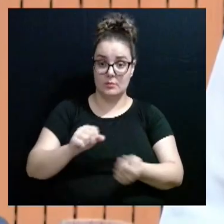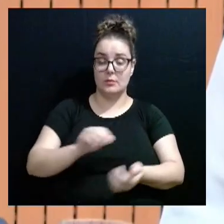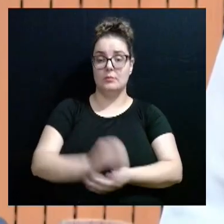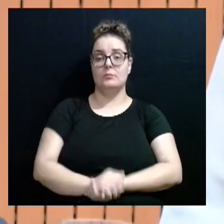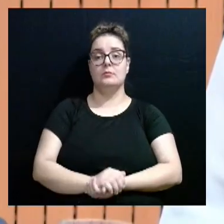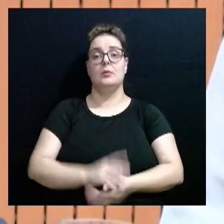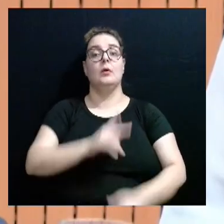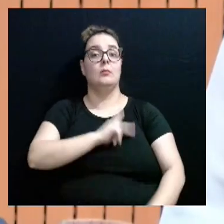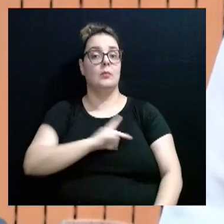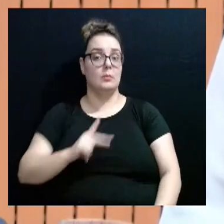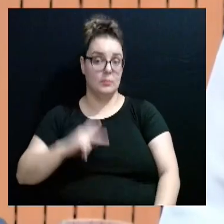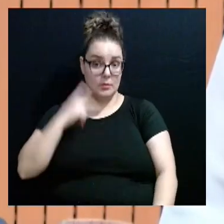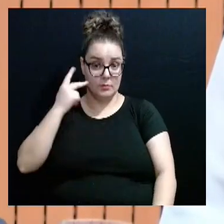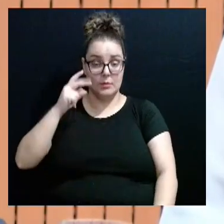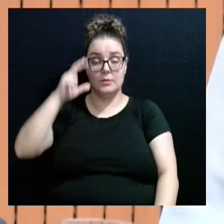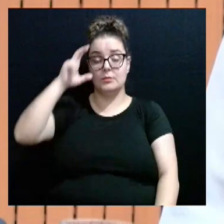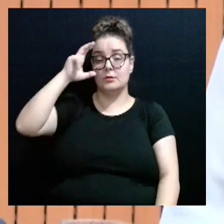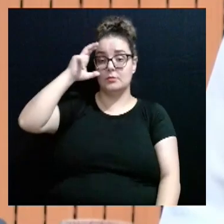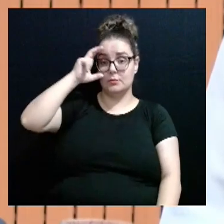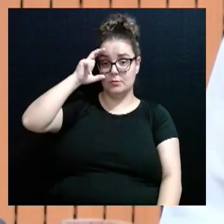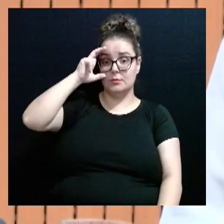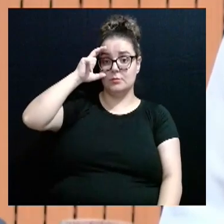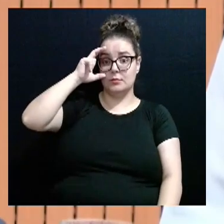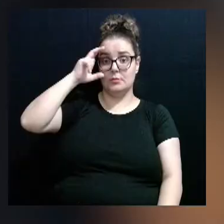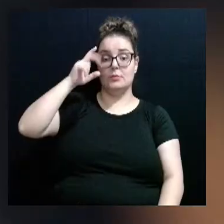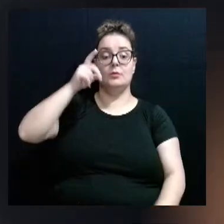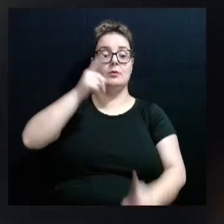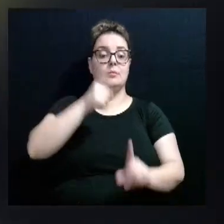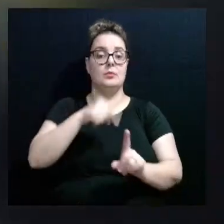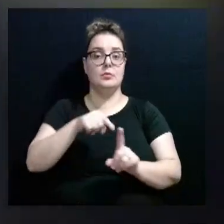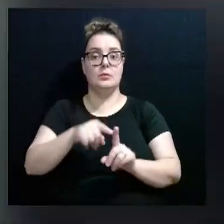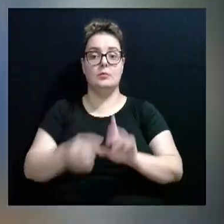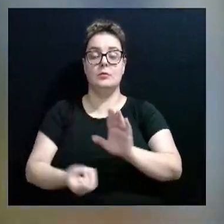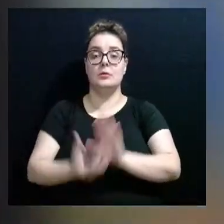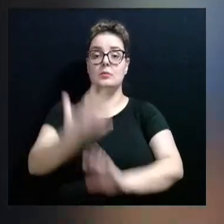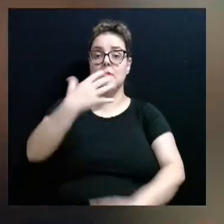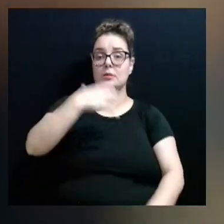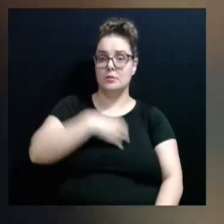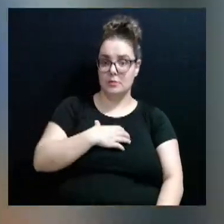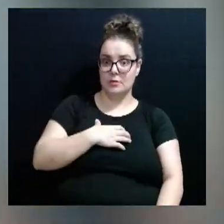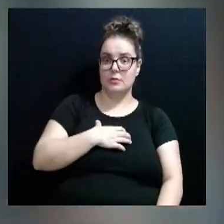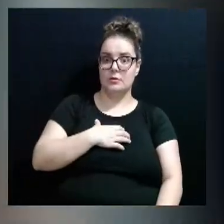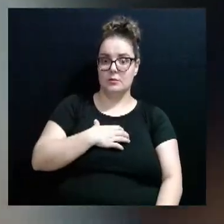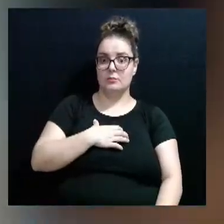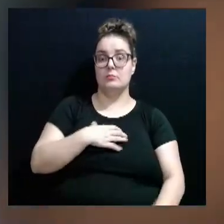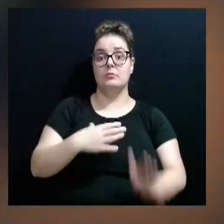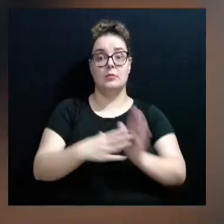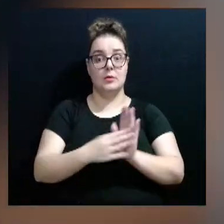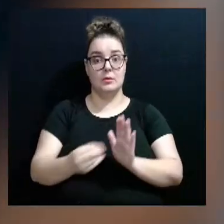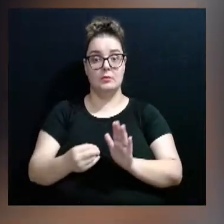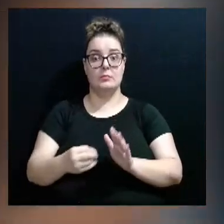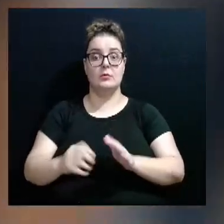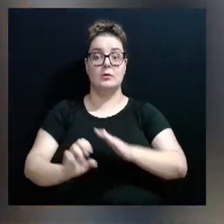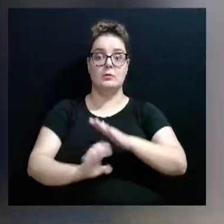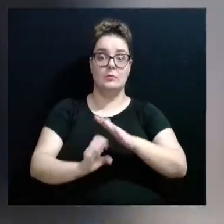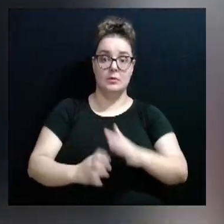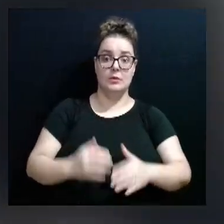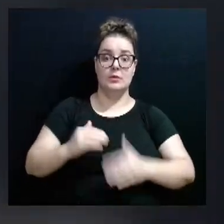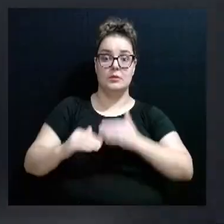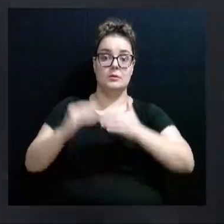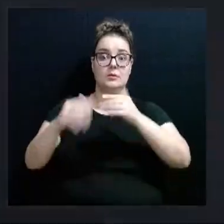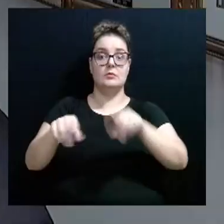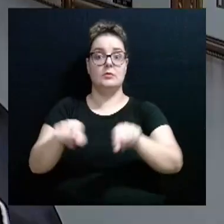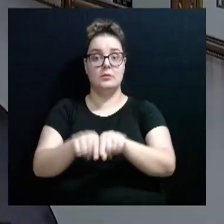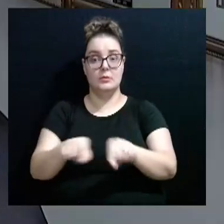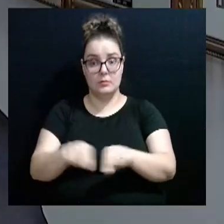vereador Carlinhos Camelô, o objetivo é criar condições para que este modelo de negócio se desenvolva também com essas